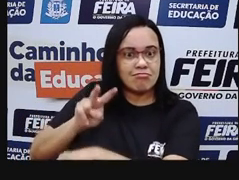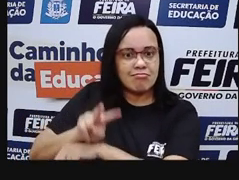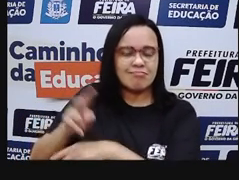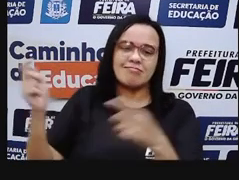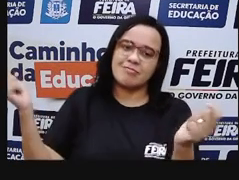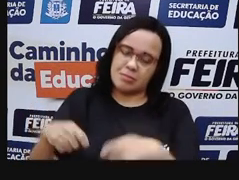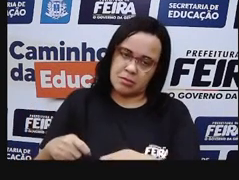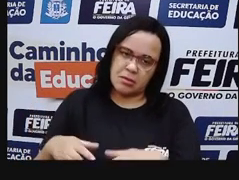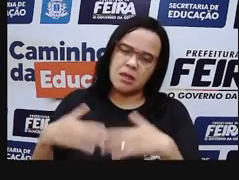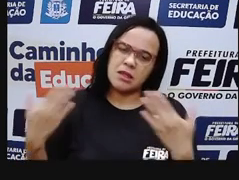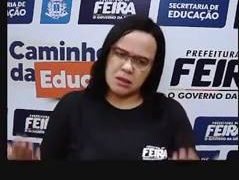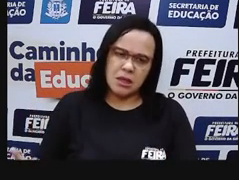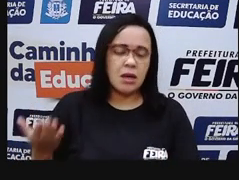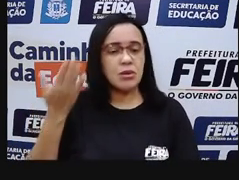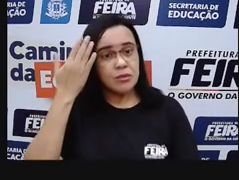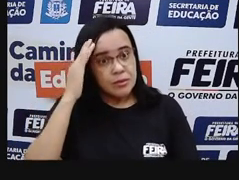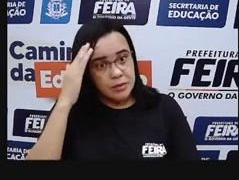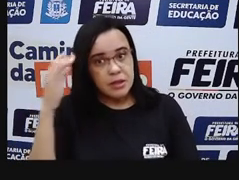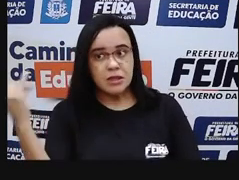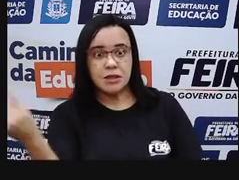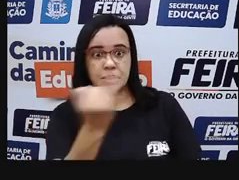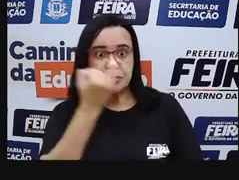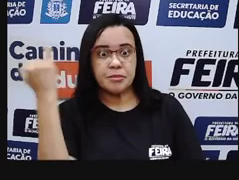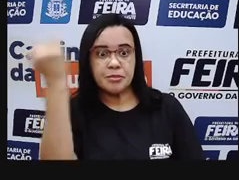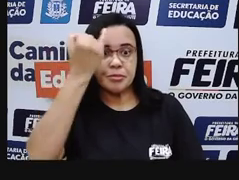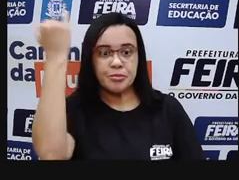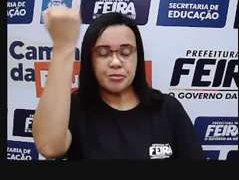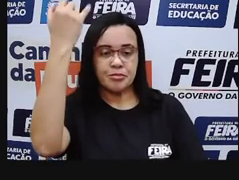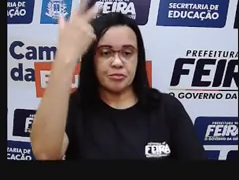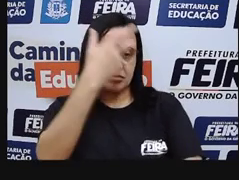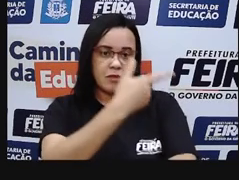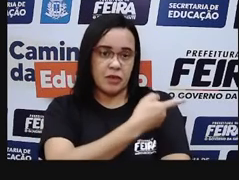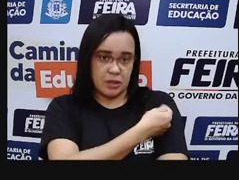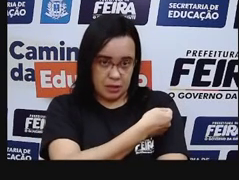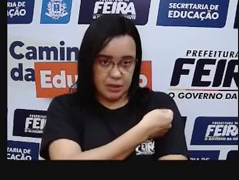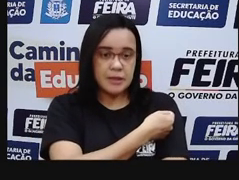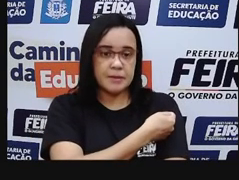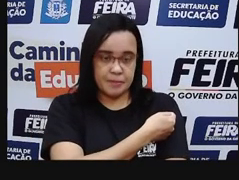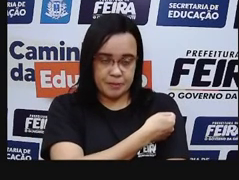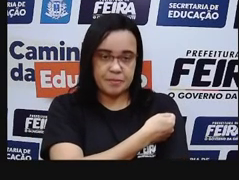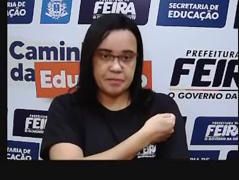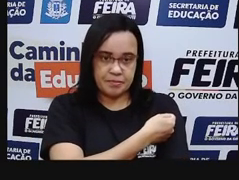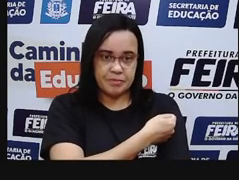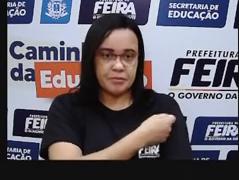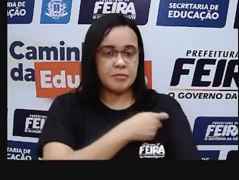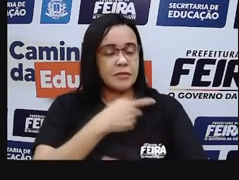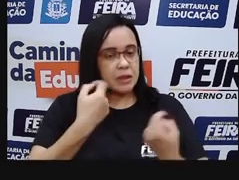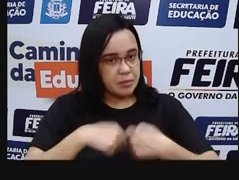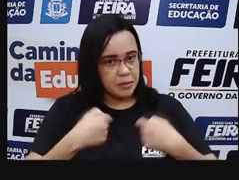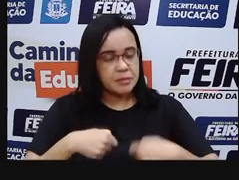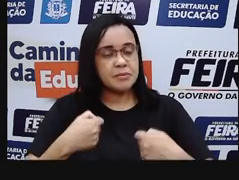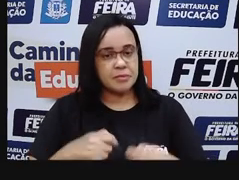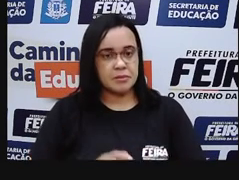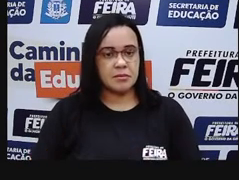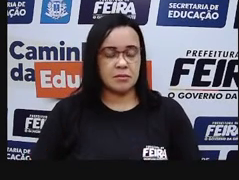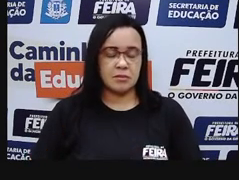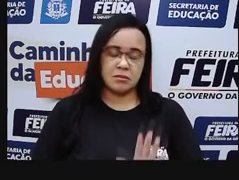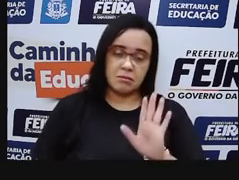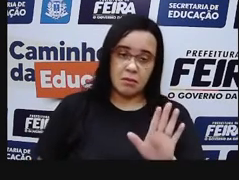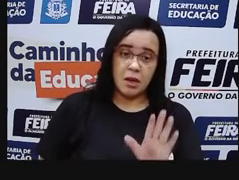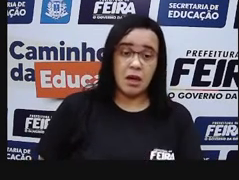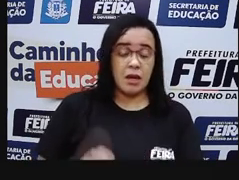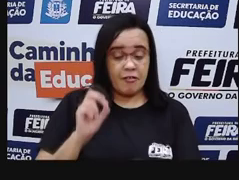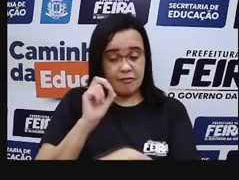importância da da vacina só que esses tem alguma é alguns vírus né